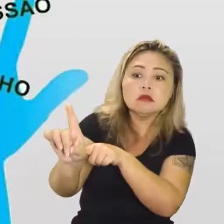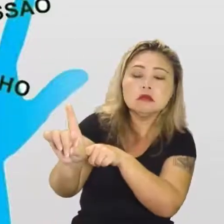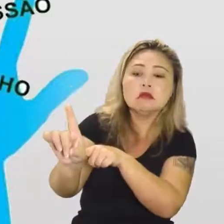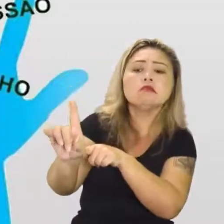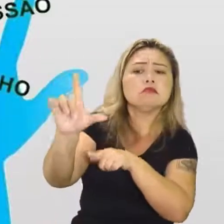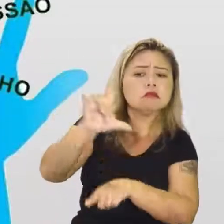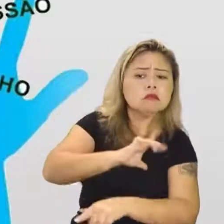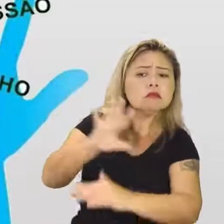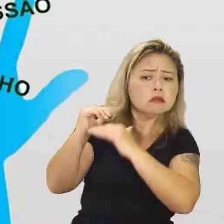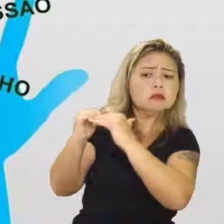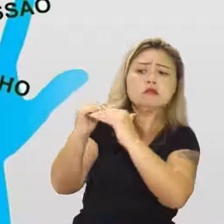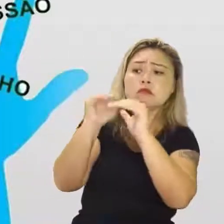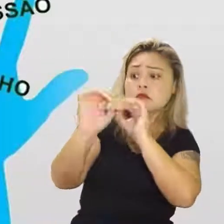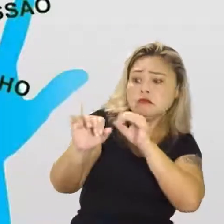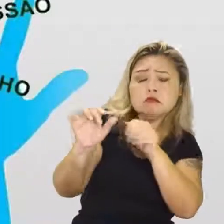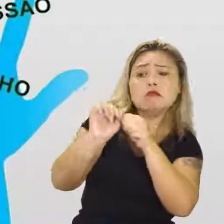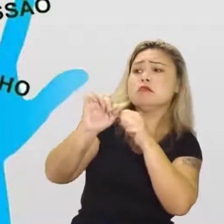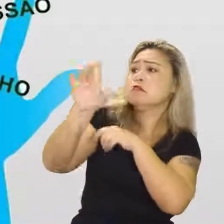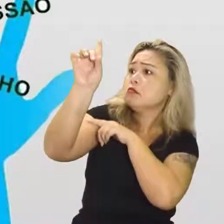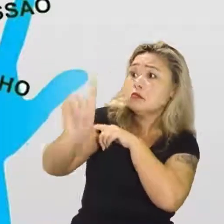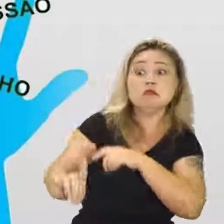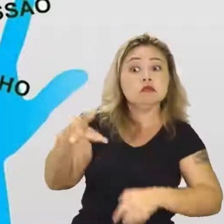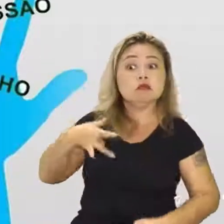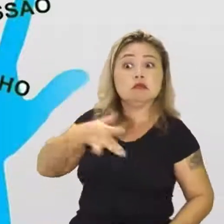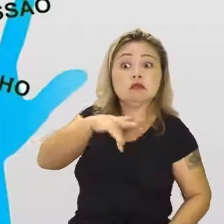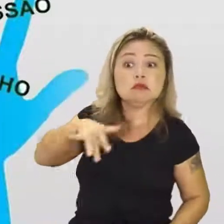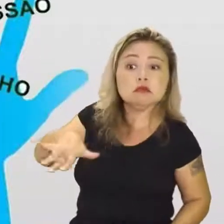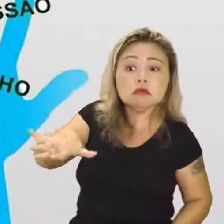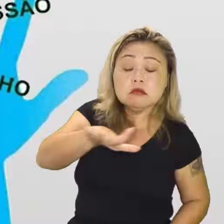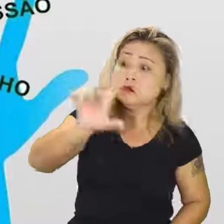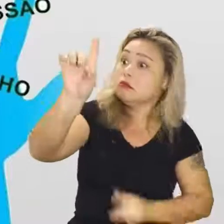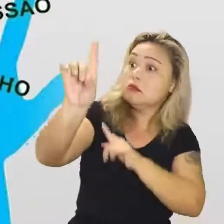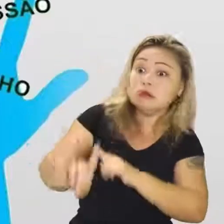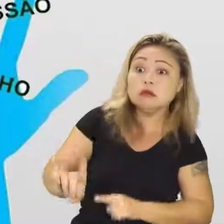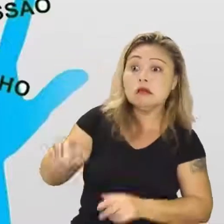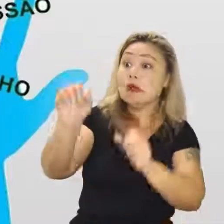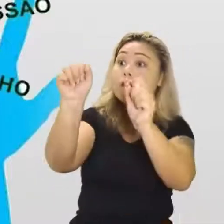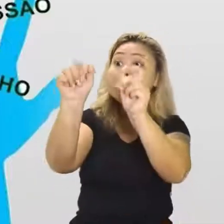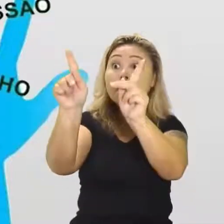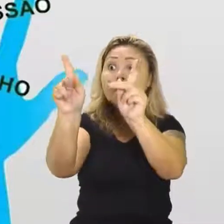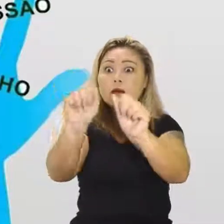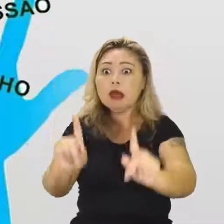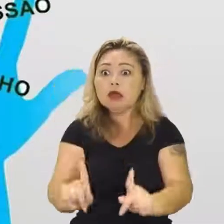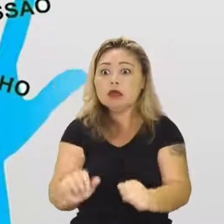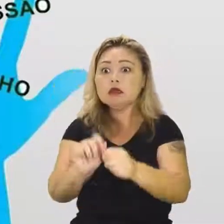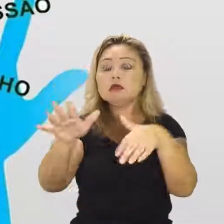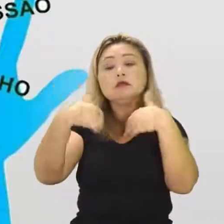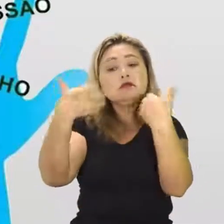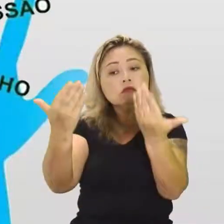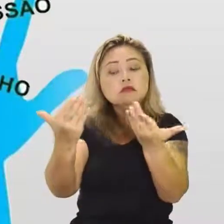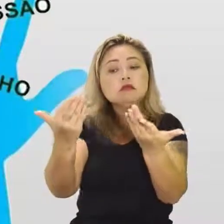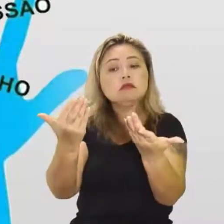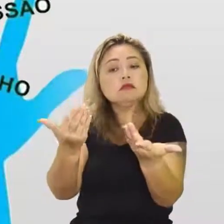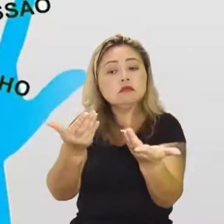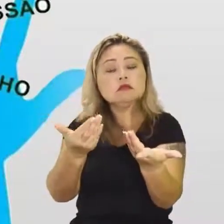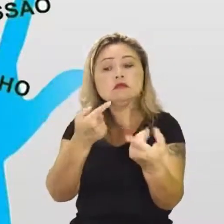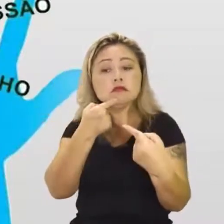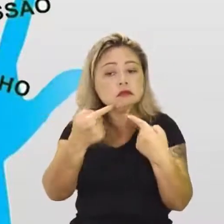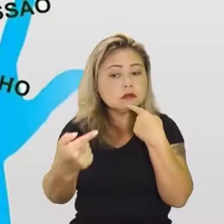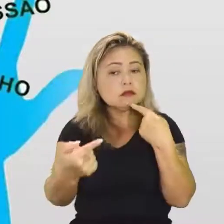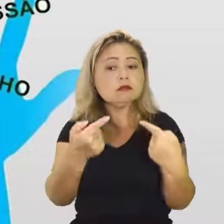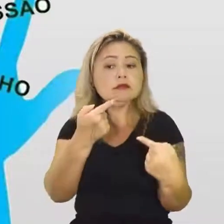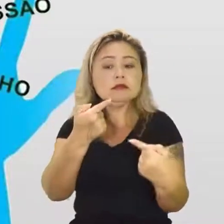à educação, é o direito que você tem à saúde, é o direito que você tem à paz. Então, vai estar sempre